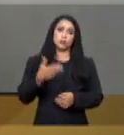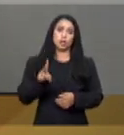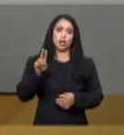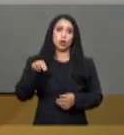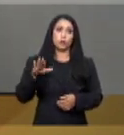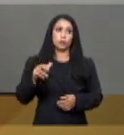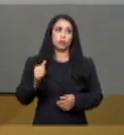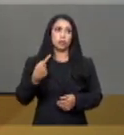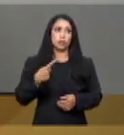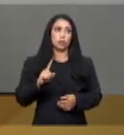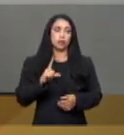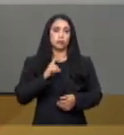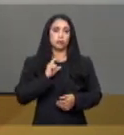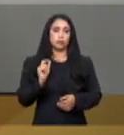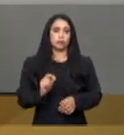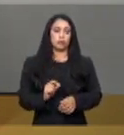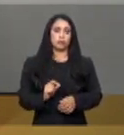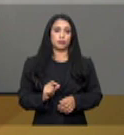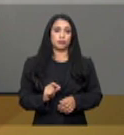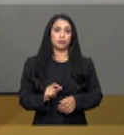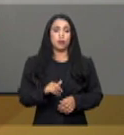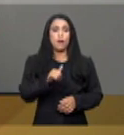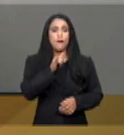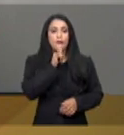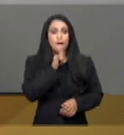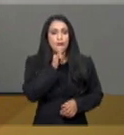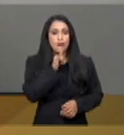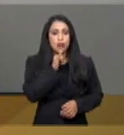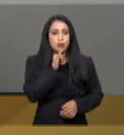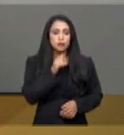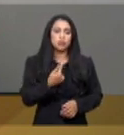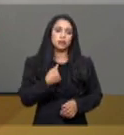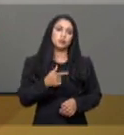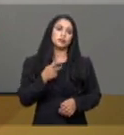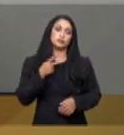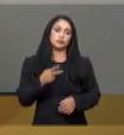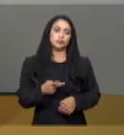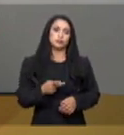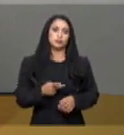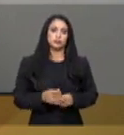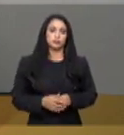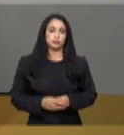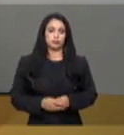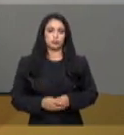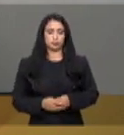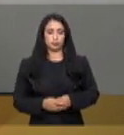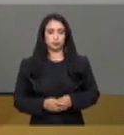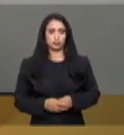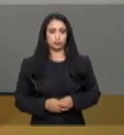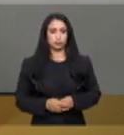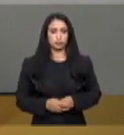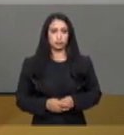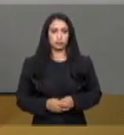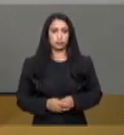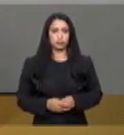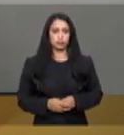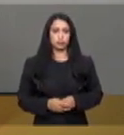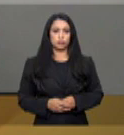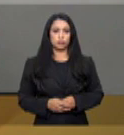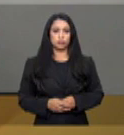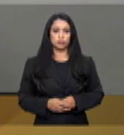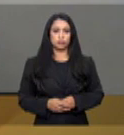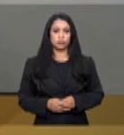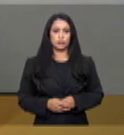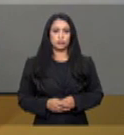embargante. Neste sentido, por exemplo, eu faço questão, e vou deixar de ler, mas o realce dado,